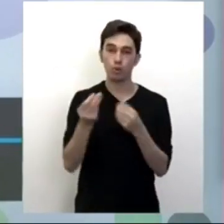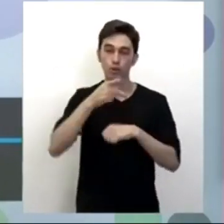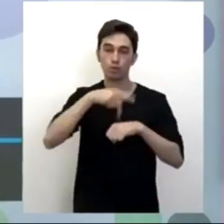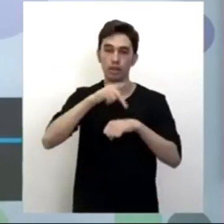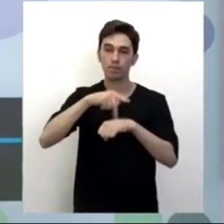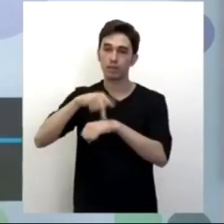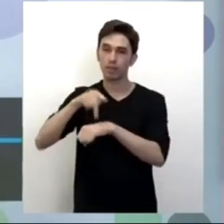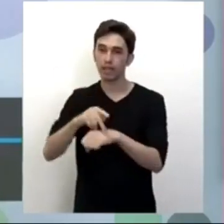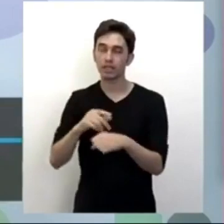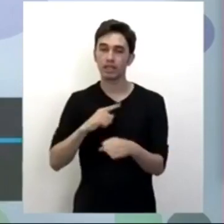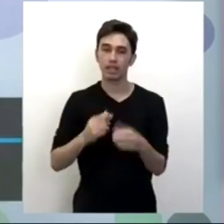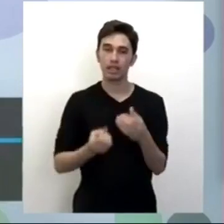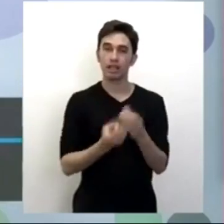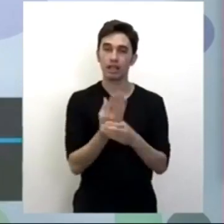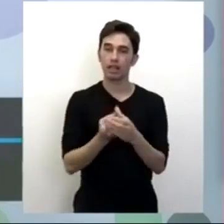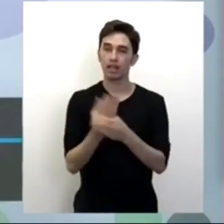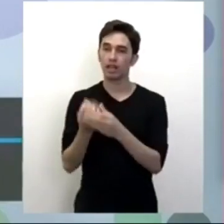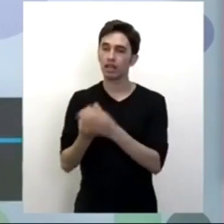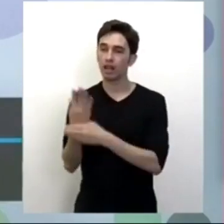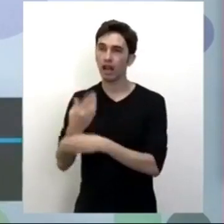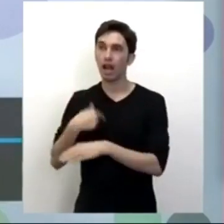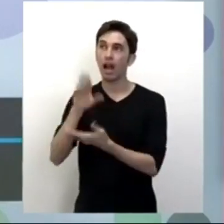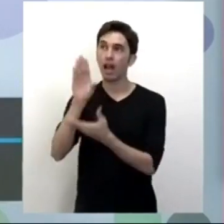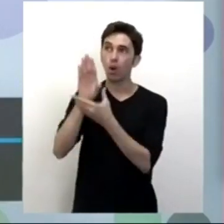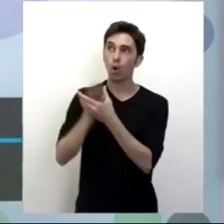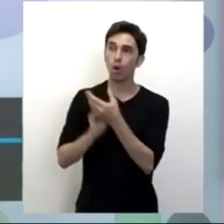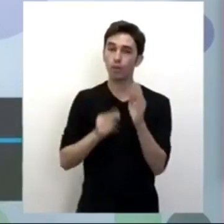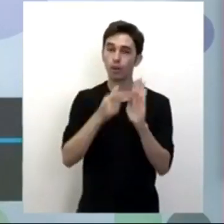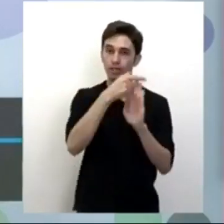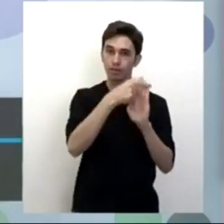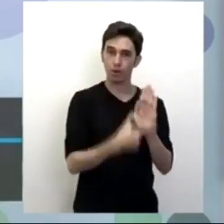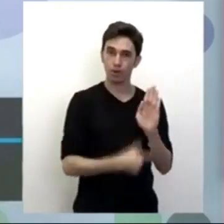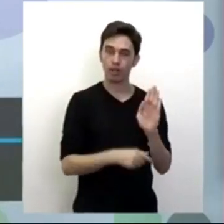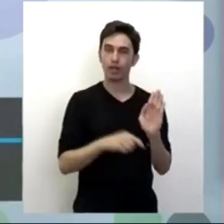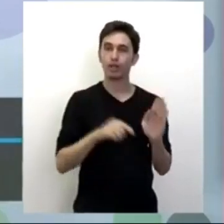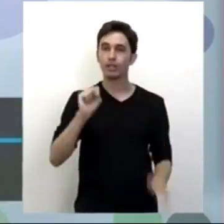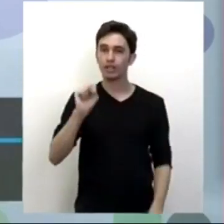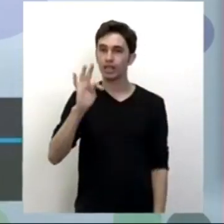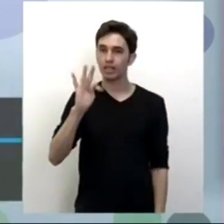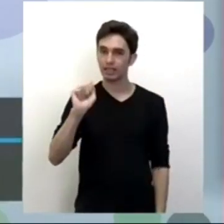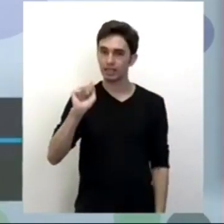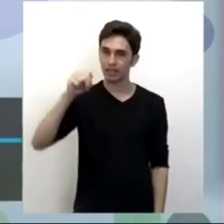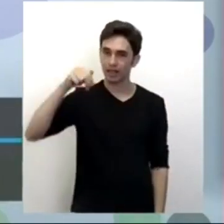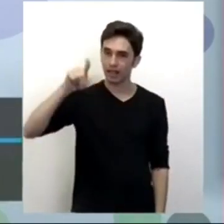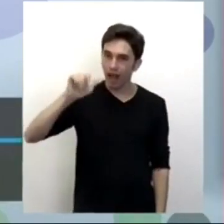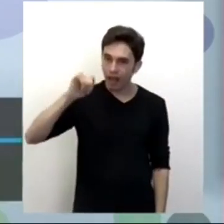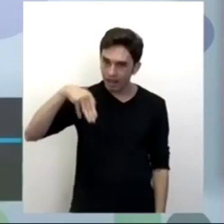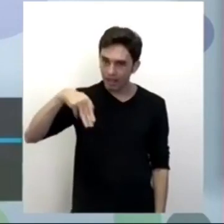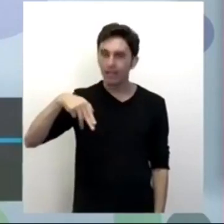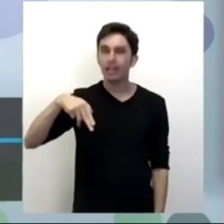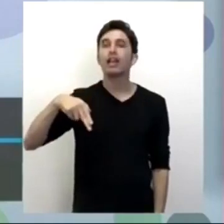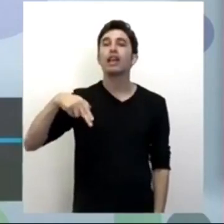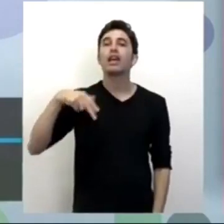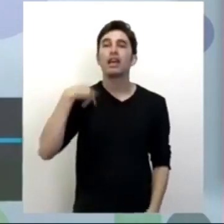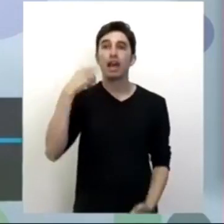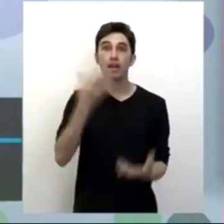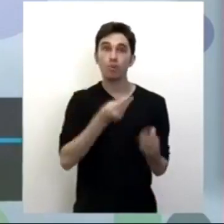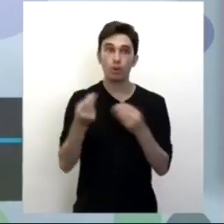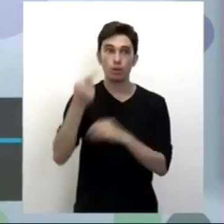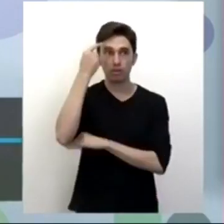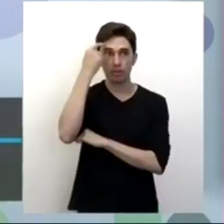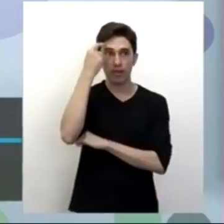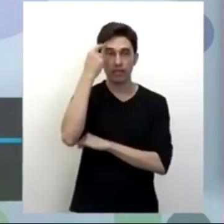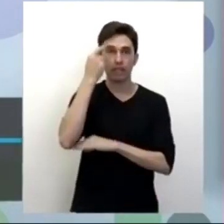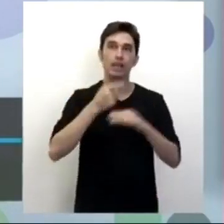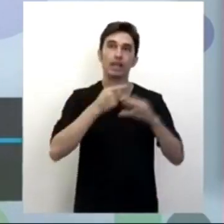depois acabaram imitando esse modelo stalinista, e aí muita gente associa diretamente, né, comunismo